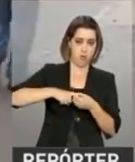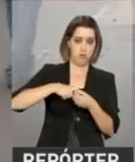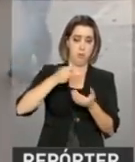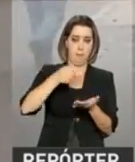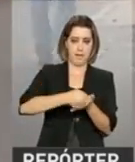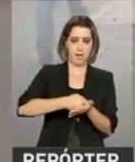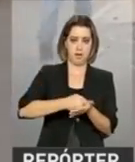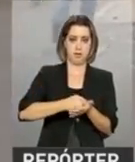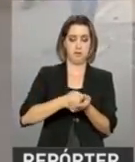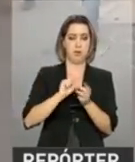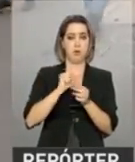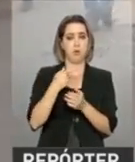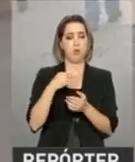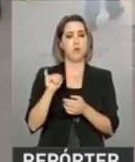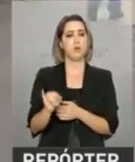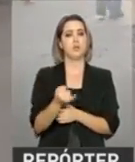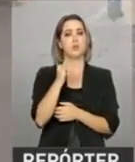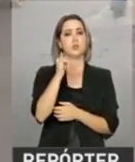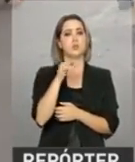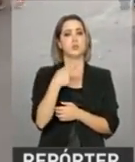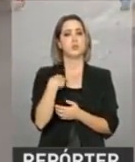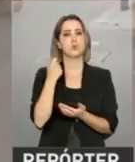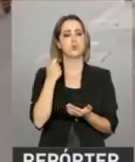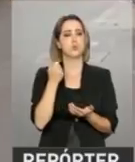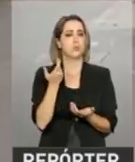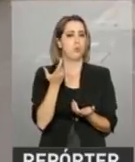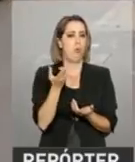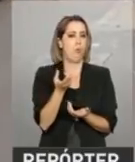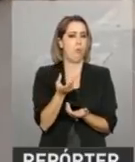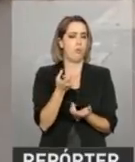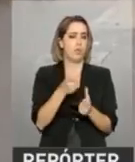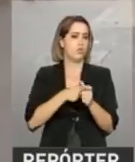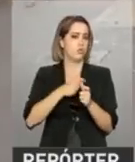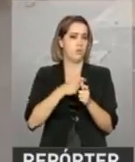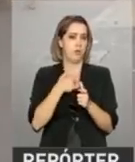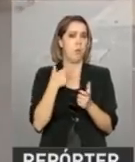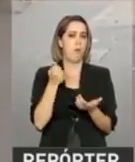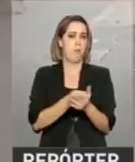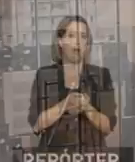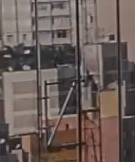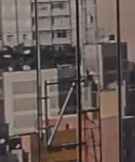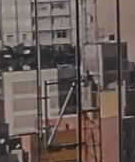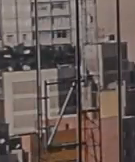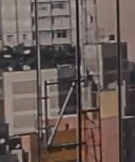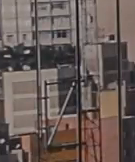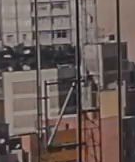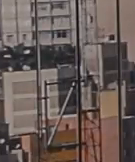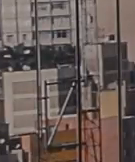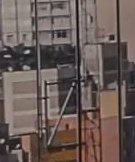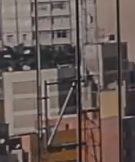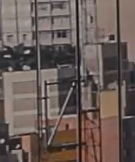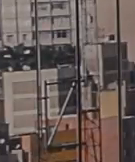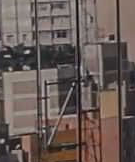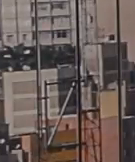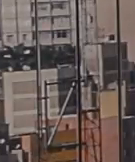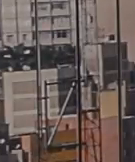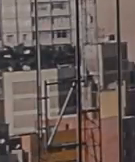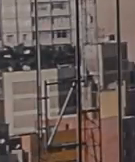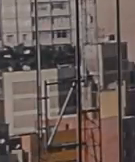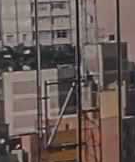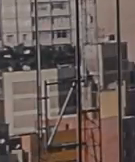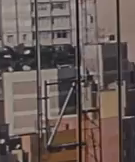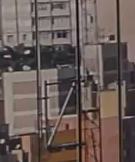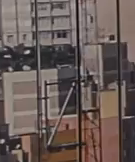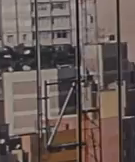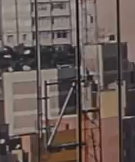pago efetivamente de juros da conta que eu quero quitar. Então, o que for maior, fica. Reforçando então, hein? Imposto